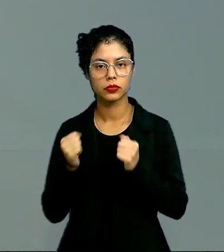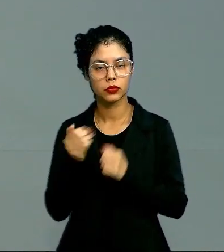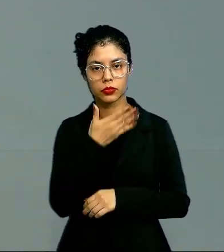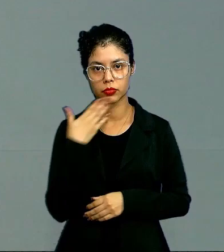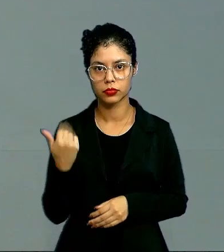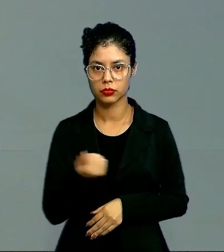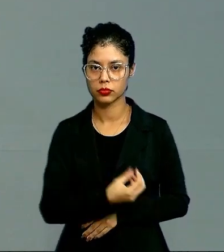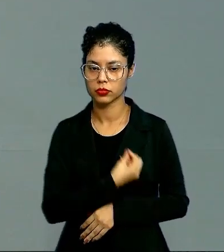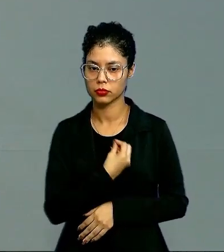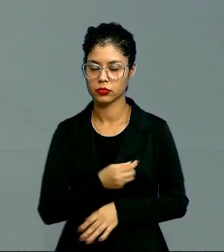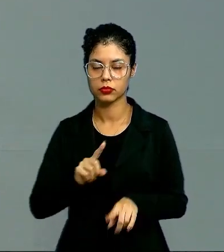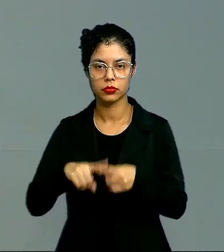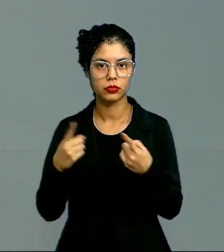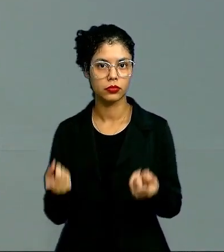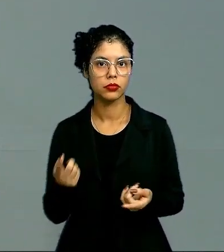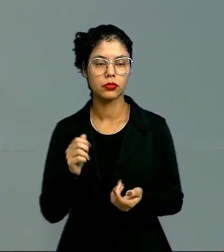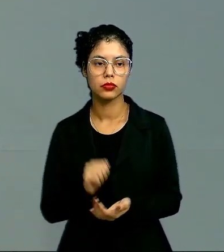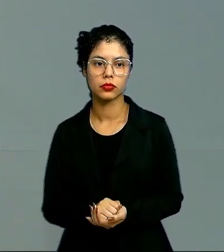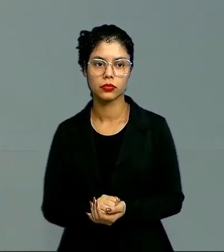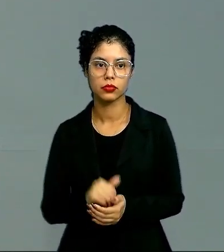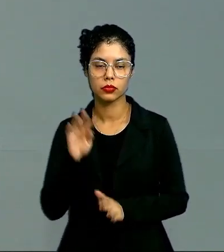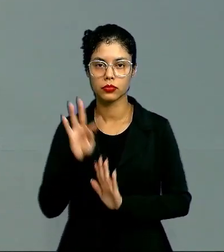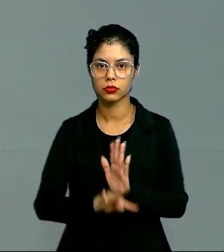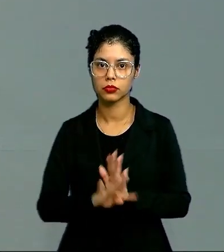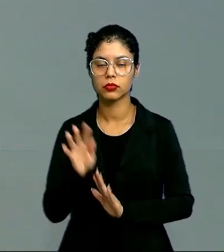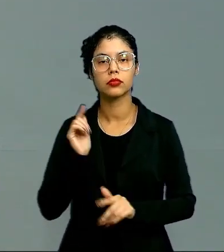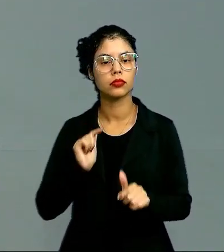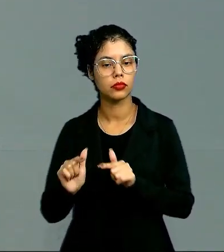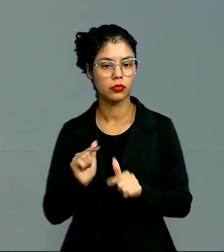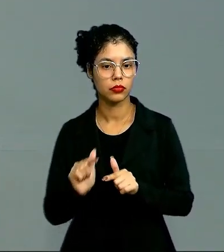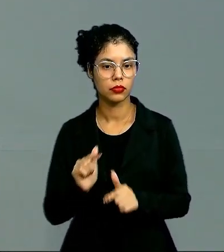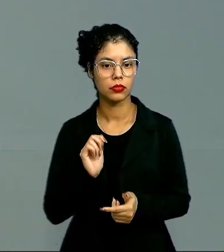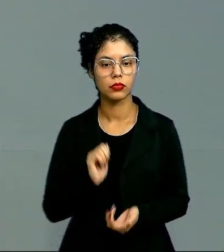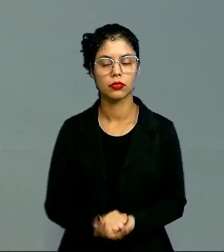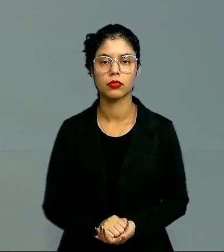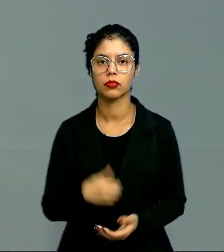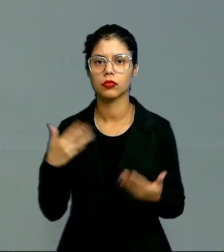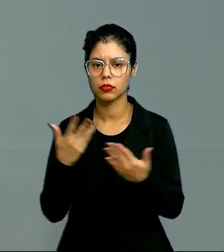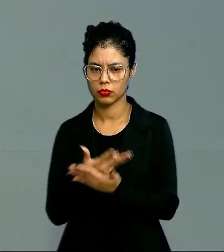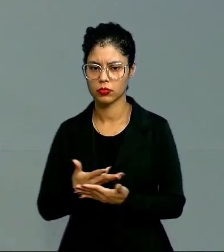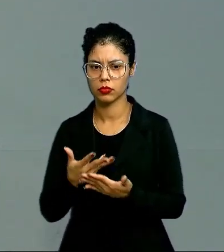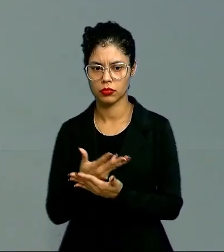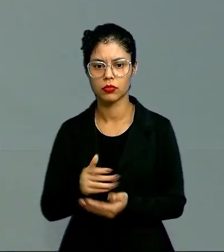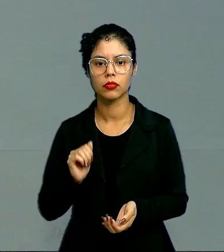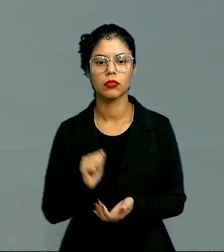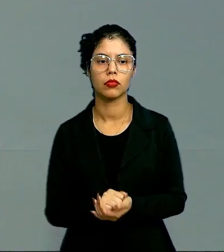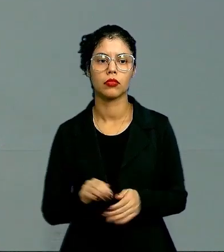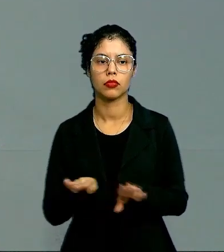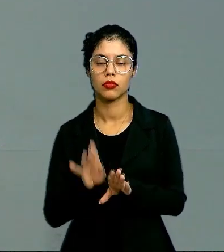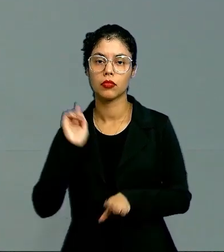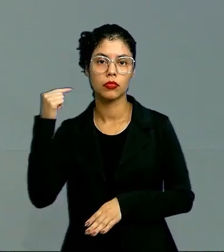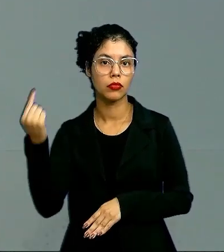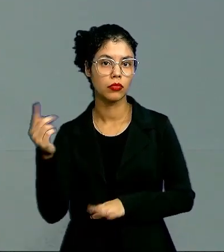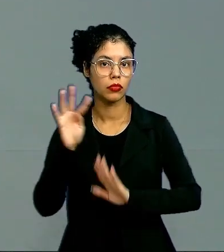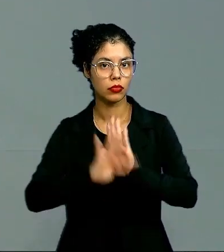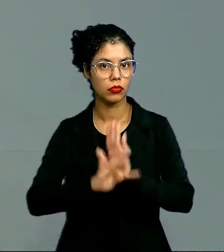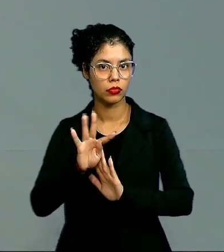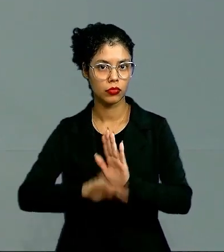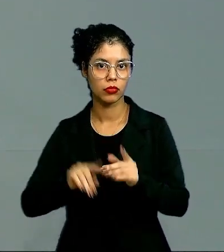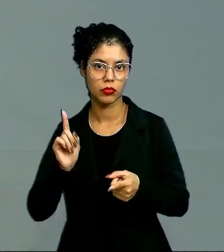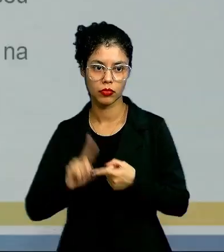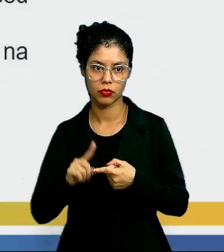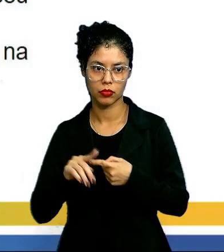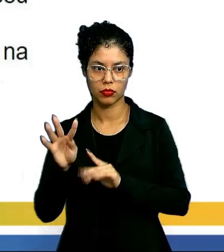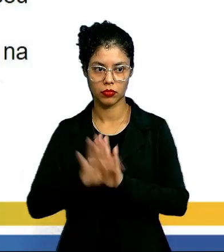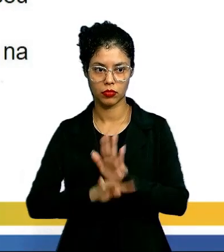melhorar a sua vida. Porém, não é o que o texto está trabalhando. Então, tome muito cuidado com o que você acha e tome muito cuidado com aquilo que está no texto. Porque